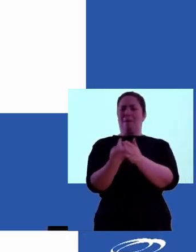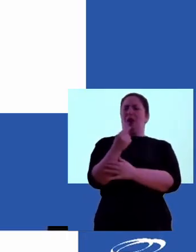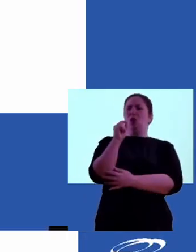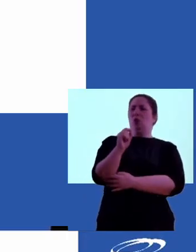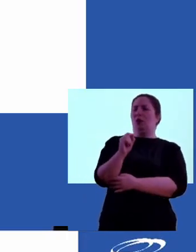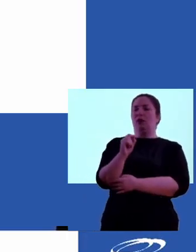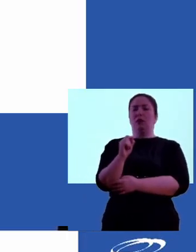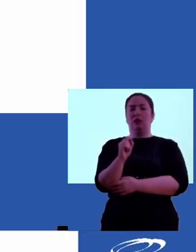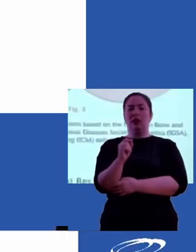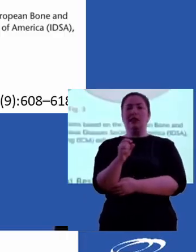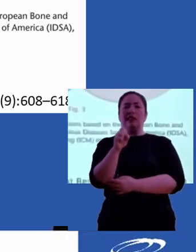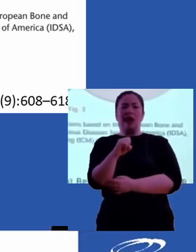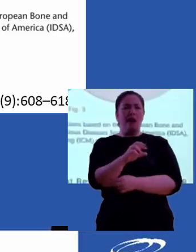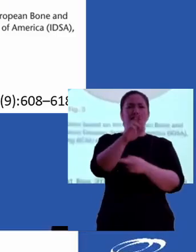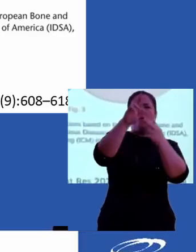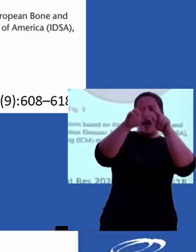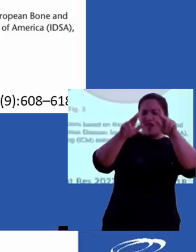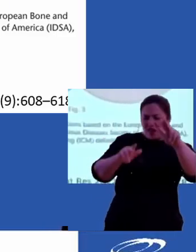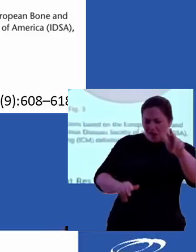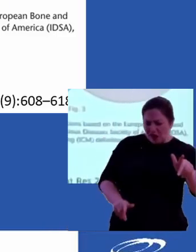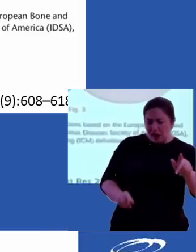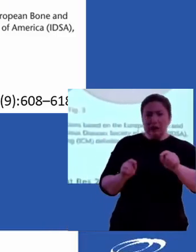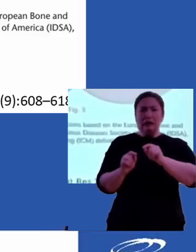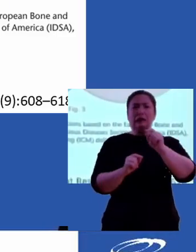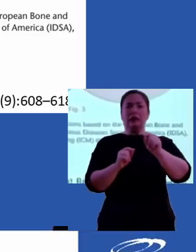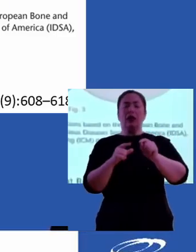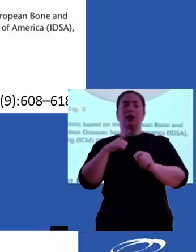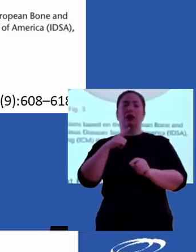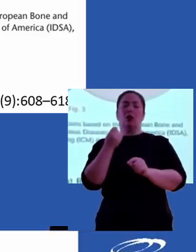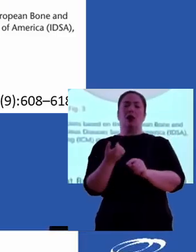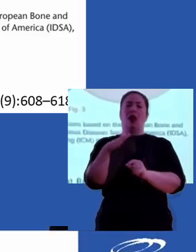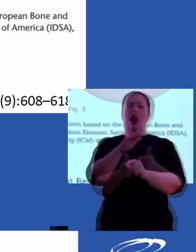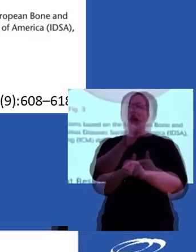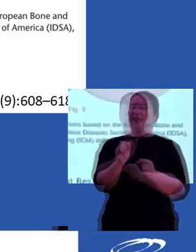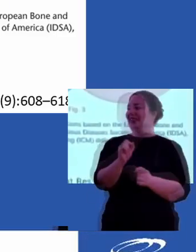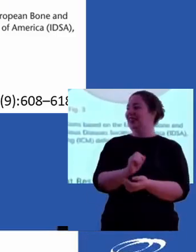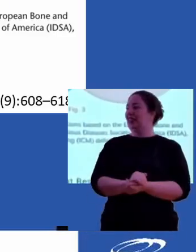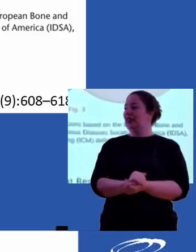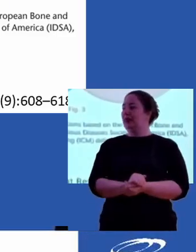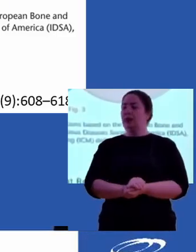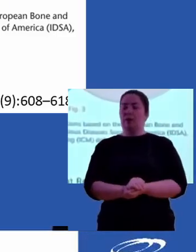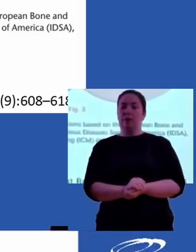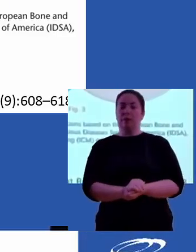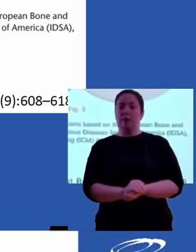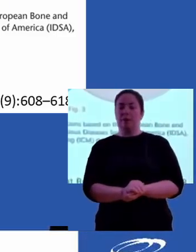desempenho comparativo desses critérios? Existem 2 artigos que comparam diretamente os 2 critérios. Tá?